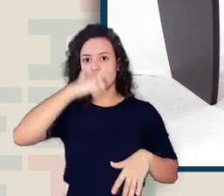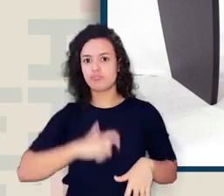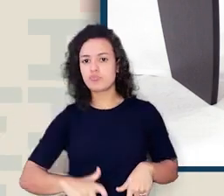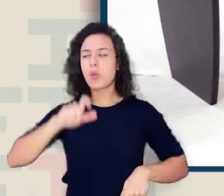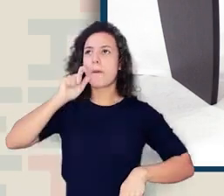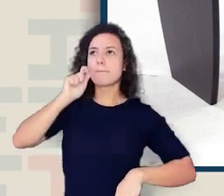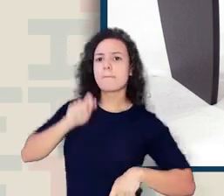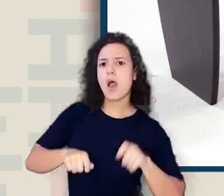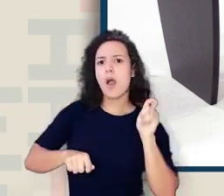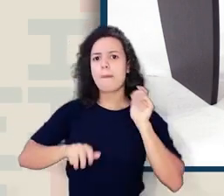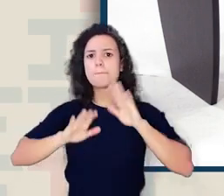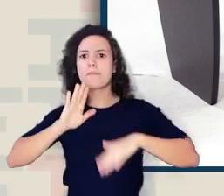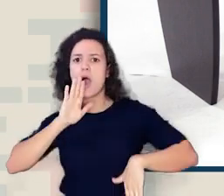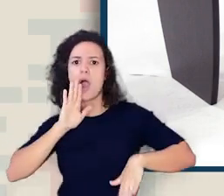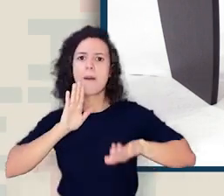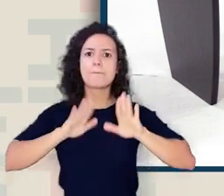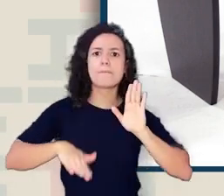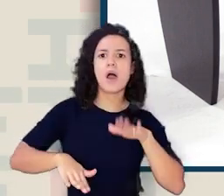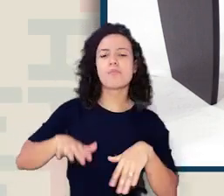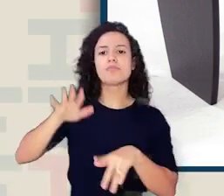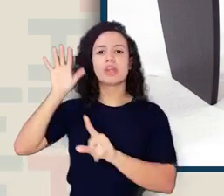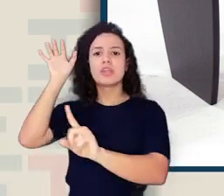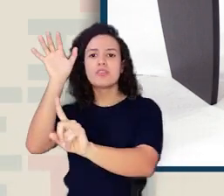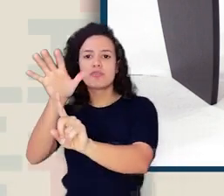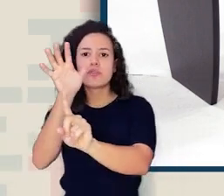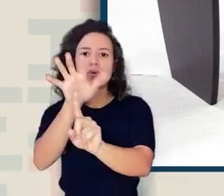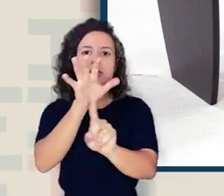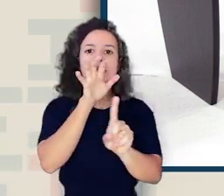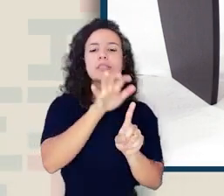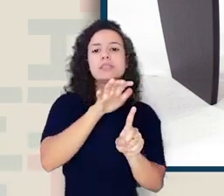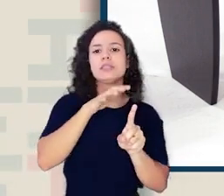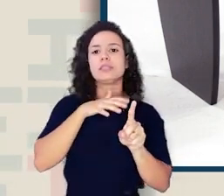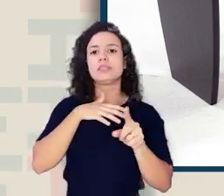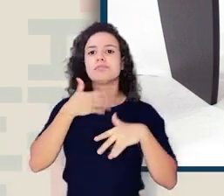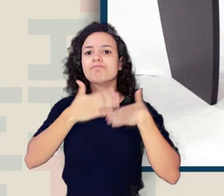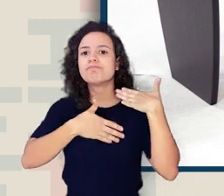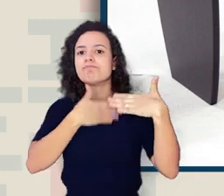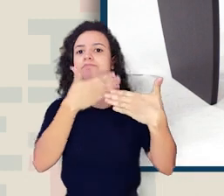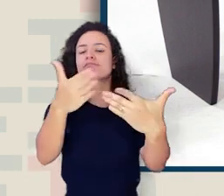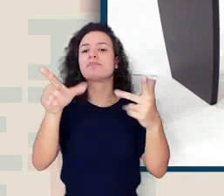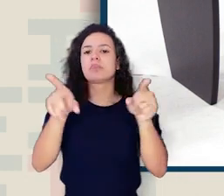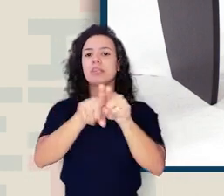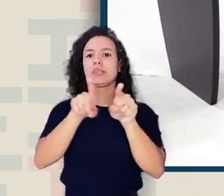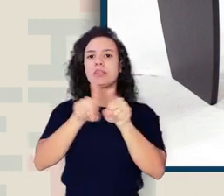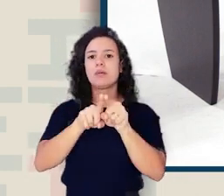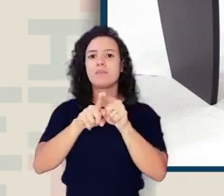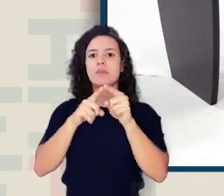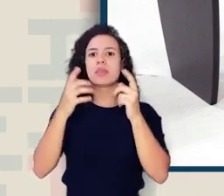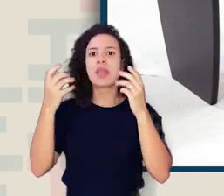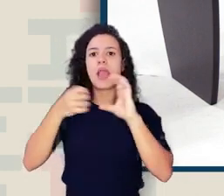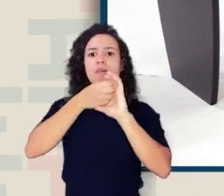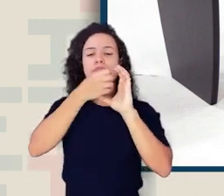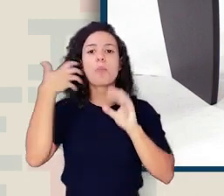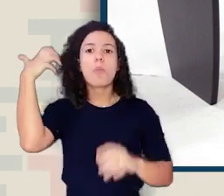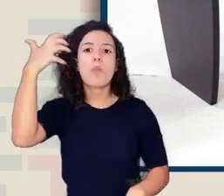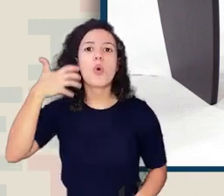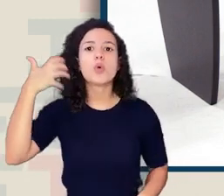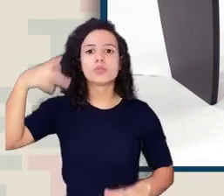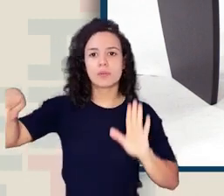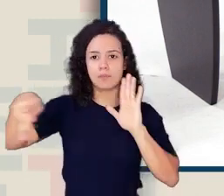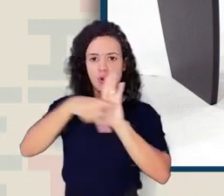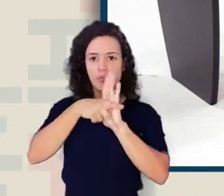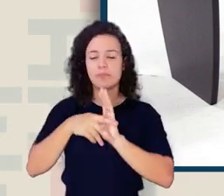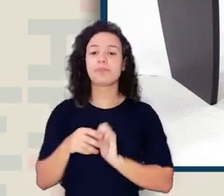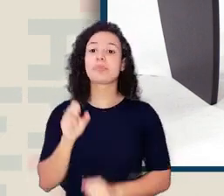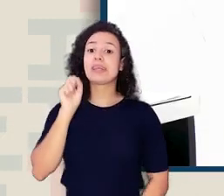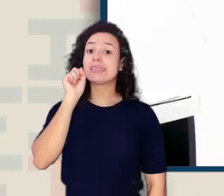do brincante, do batuqueiro, que interfere no andamento e que interfere no sentido das execuções dessas